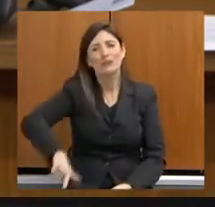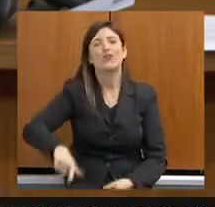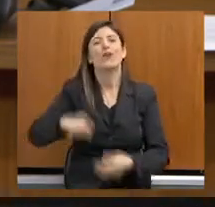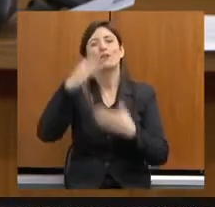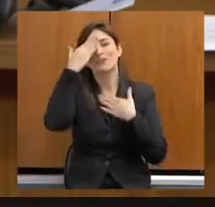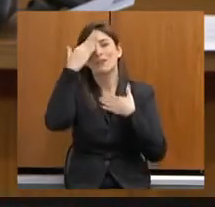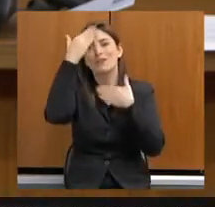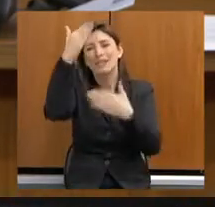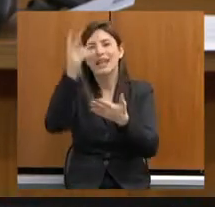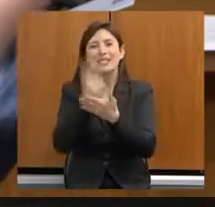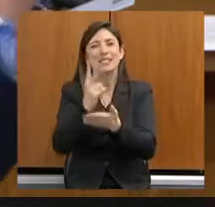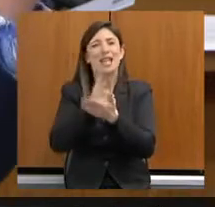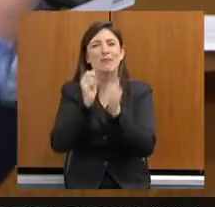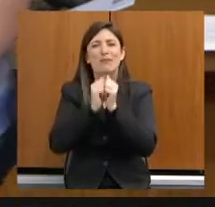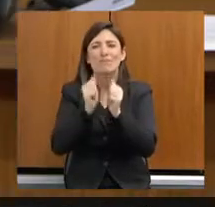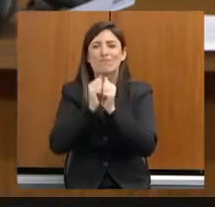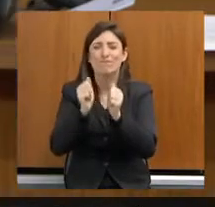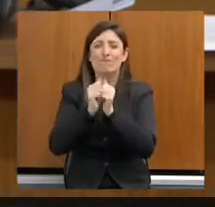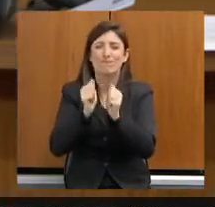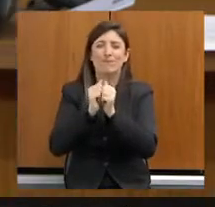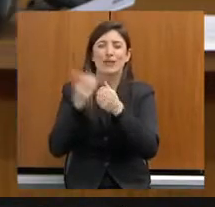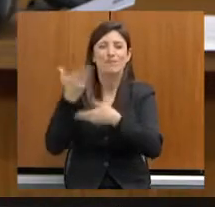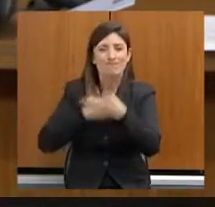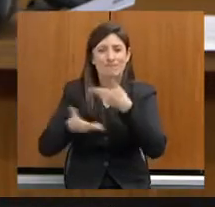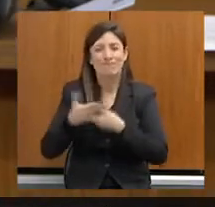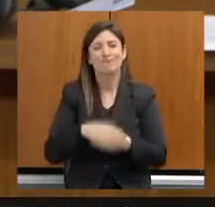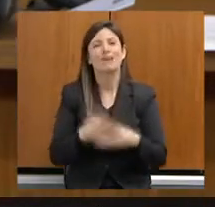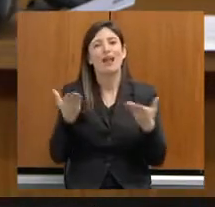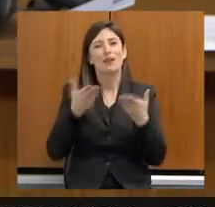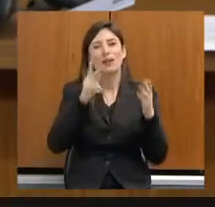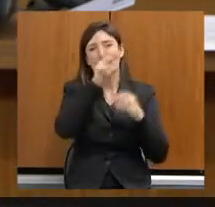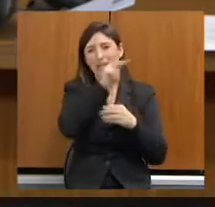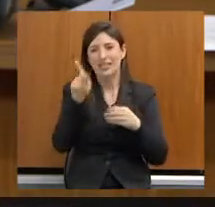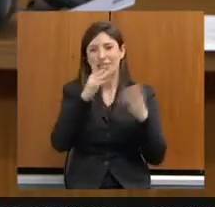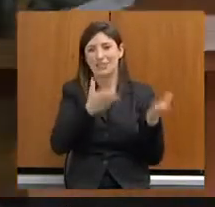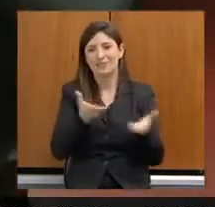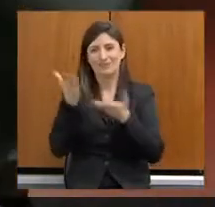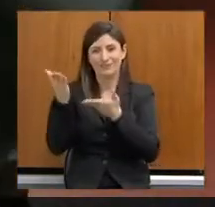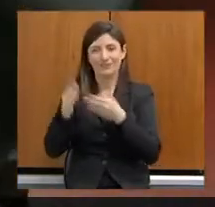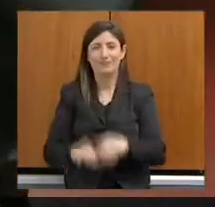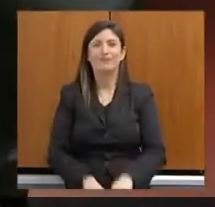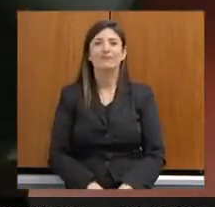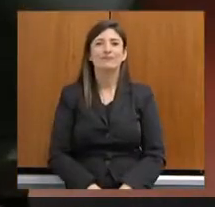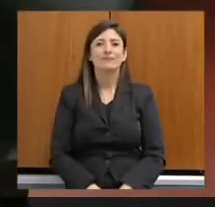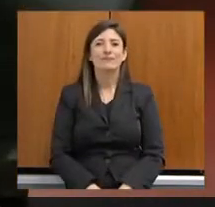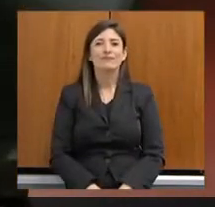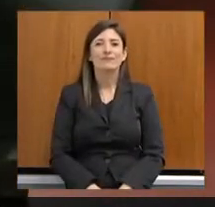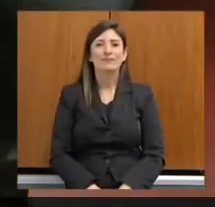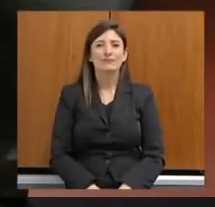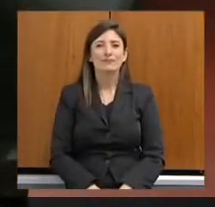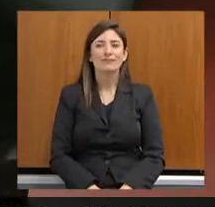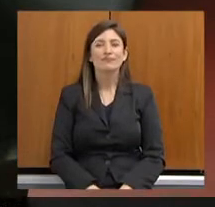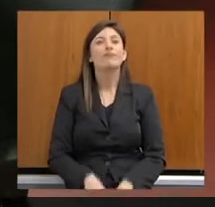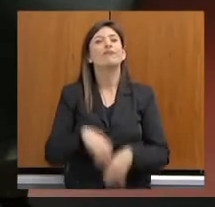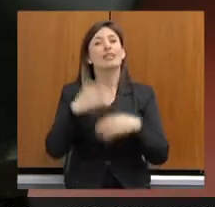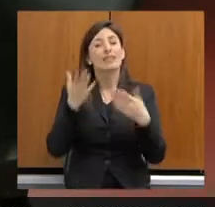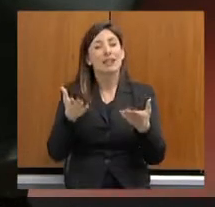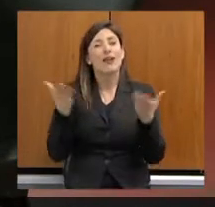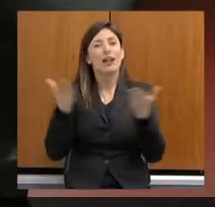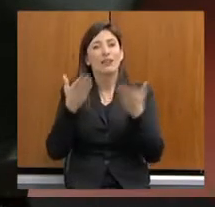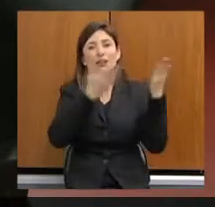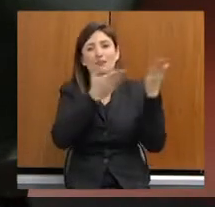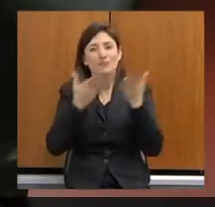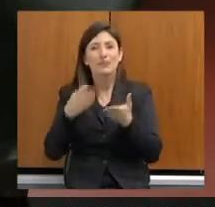parceria de sempre o presidente com sua palavra o passo a palavra o deputado Bartô